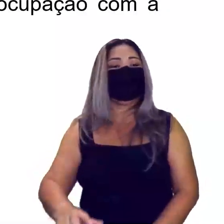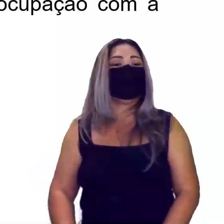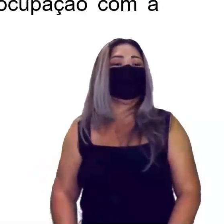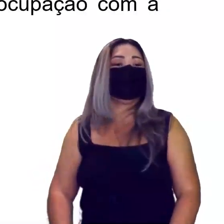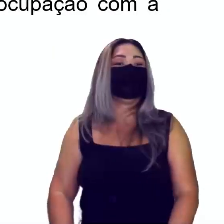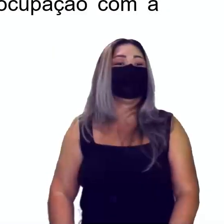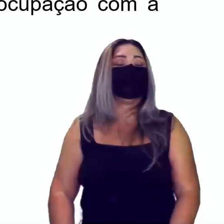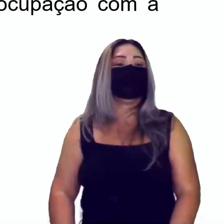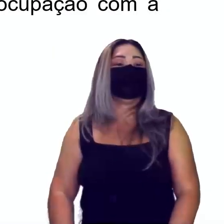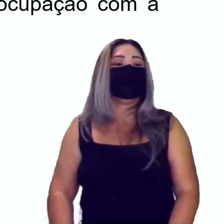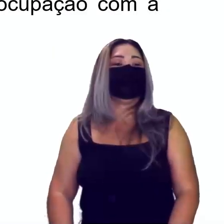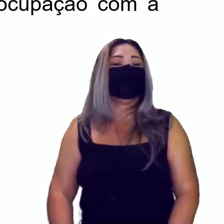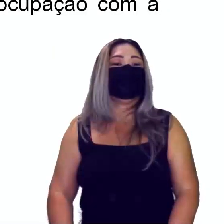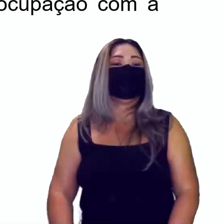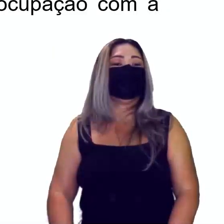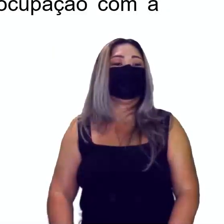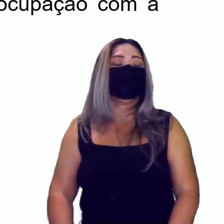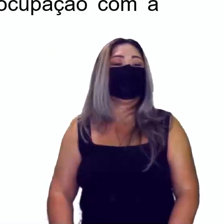O item